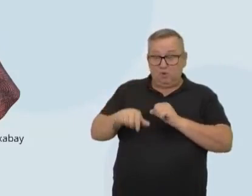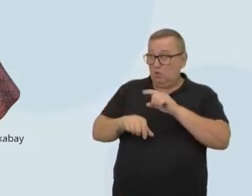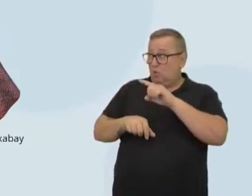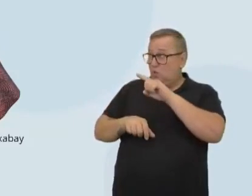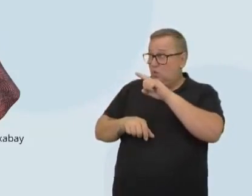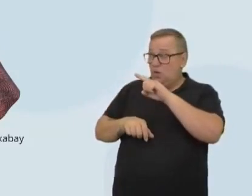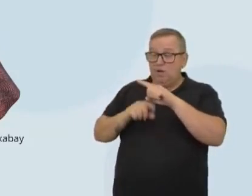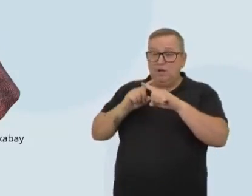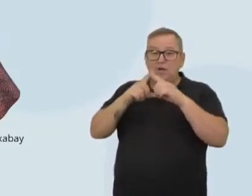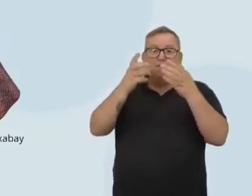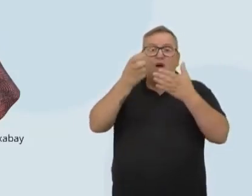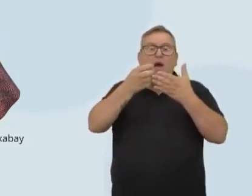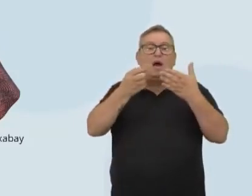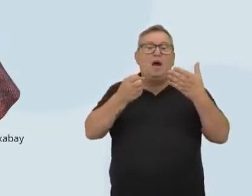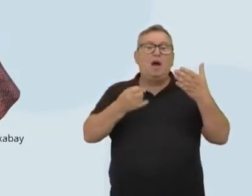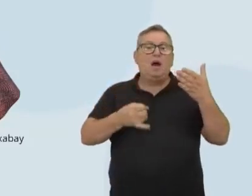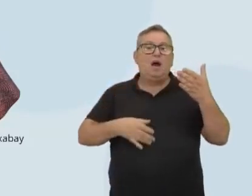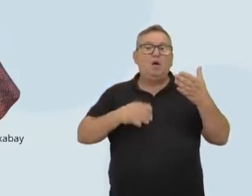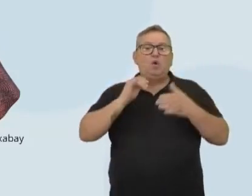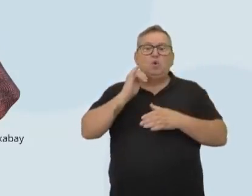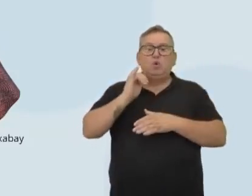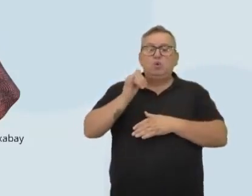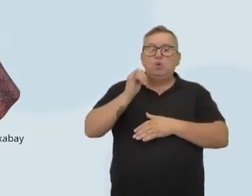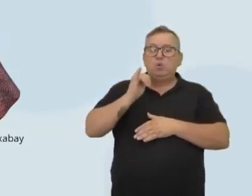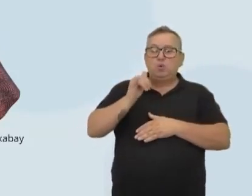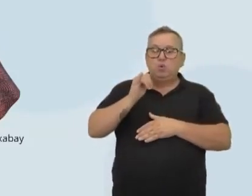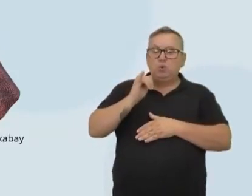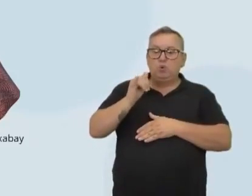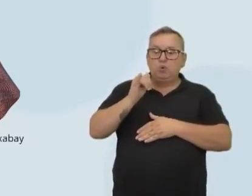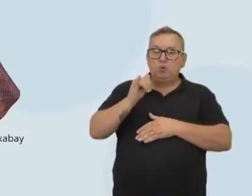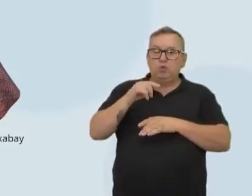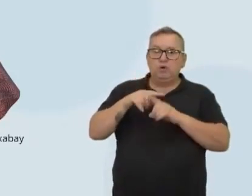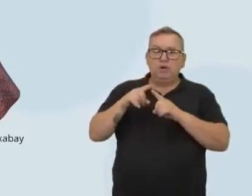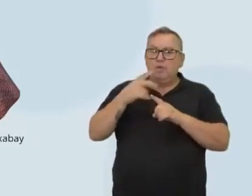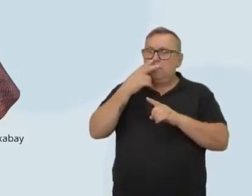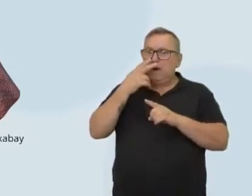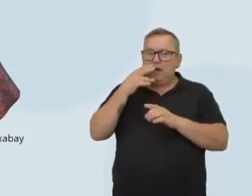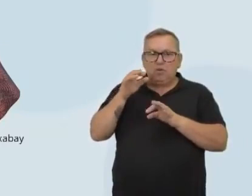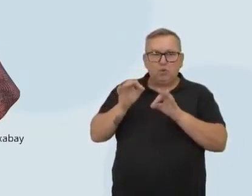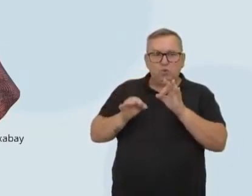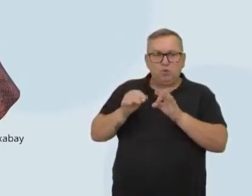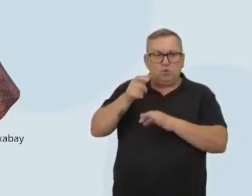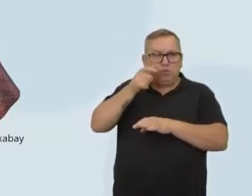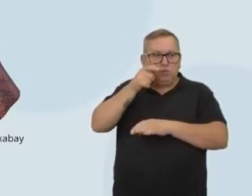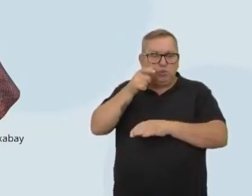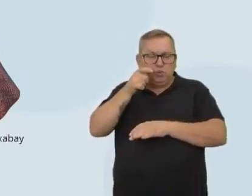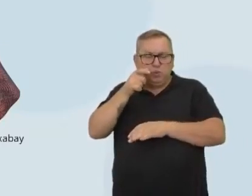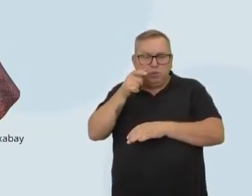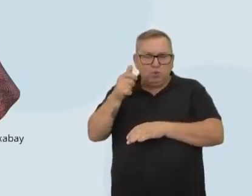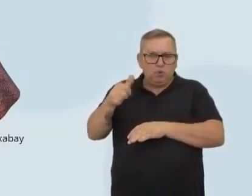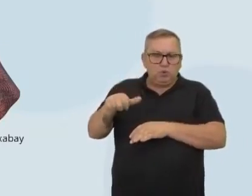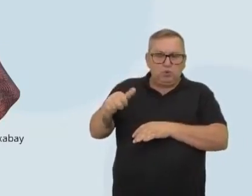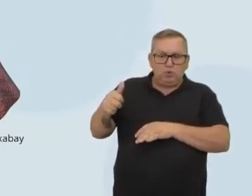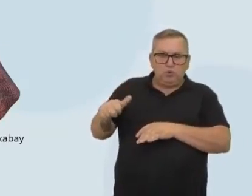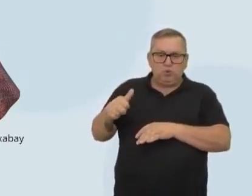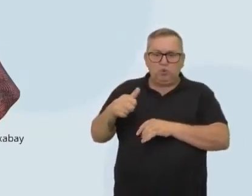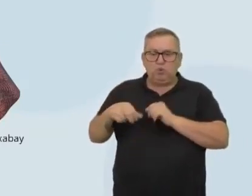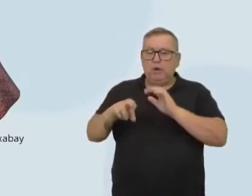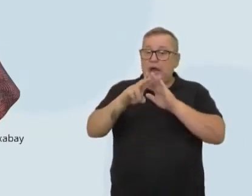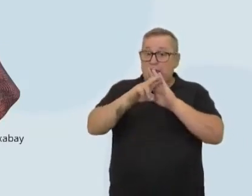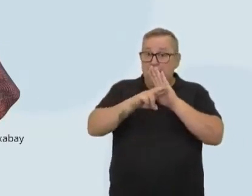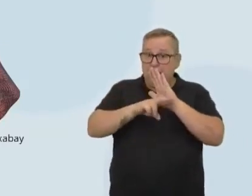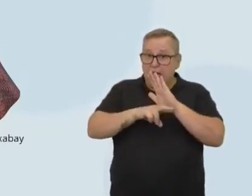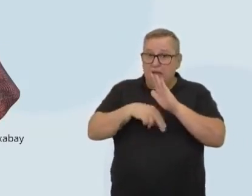como um narrador, que conta as histórias, e um juiz que irá viabilizar as ideias dos jogadores de acordo com as regras